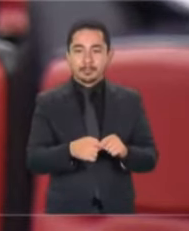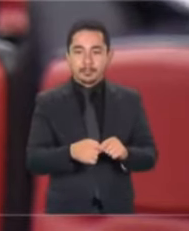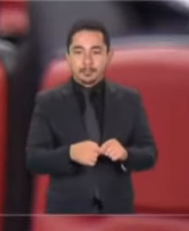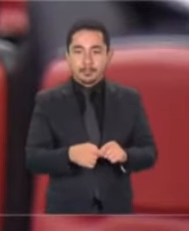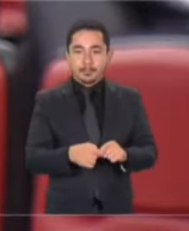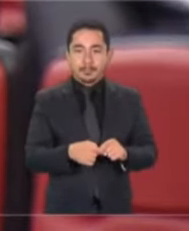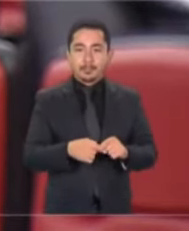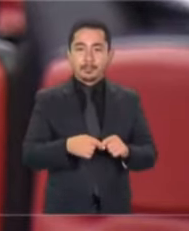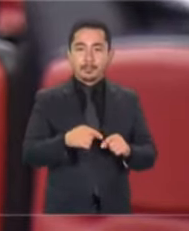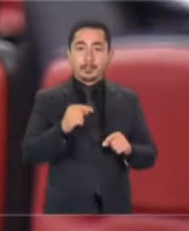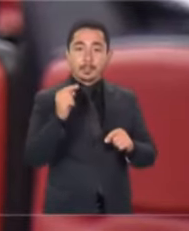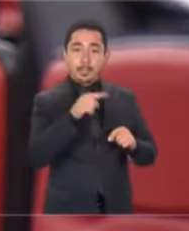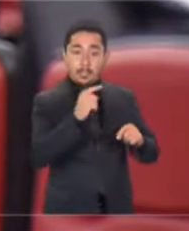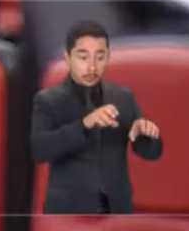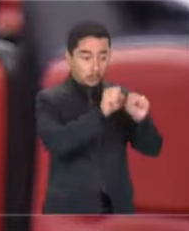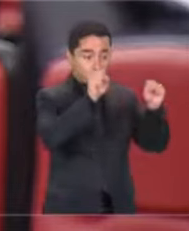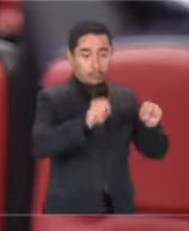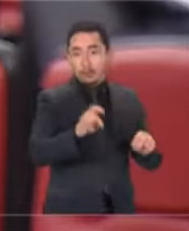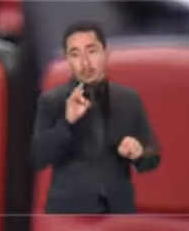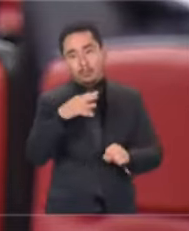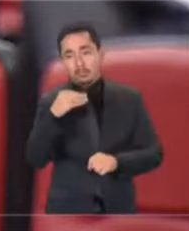declaração, o tribunal tão somente ignorou.